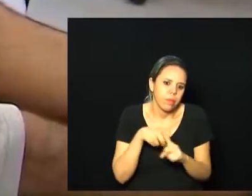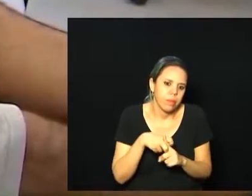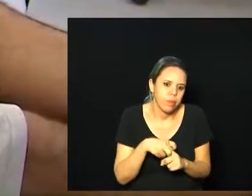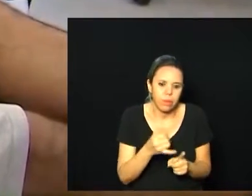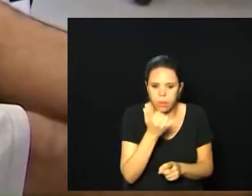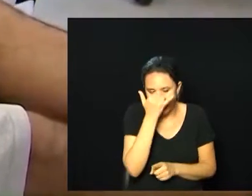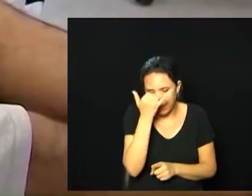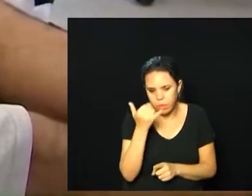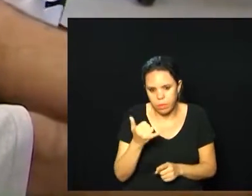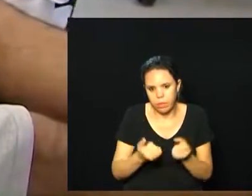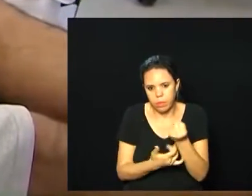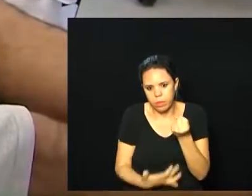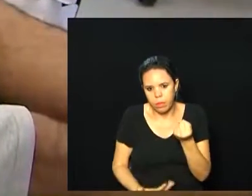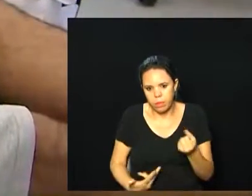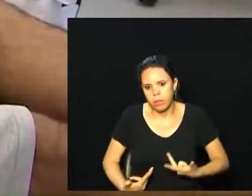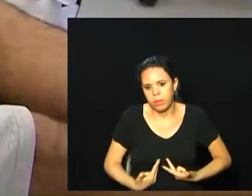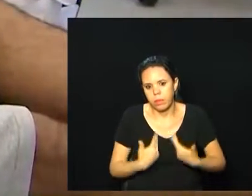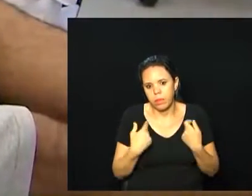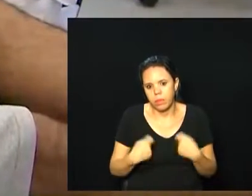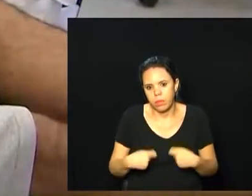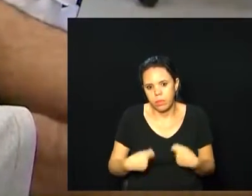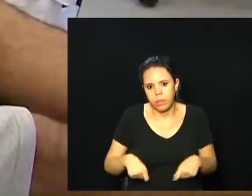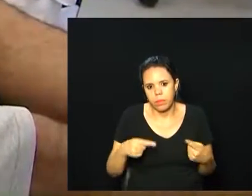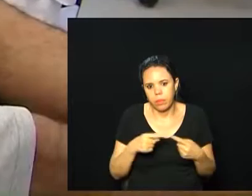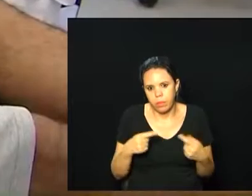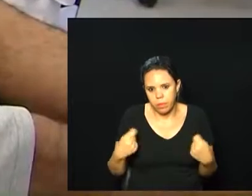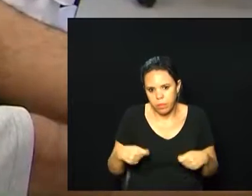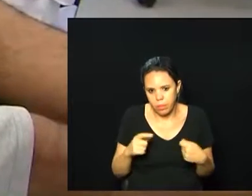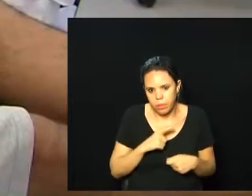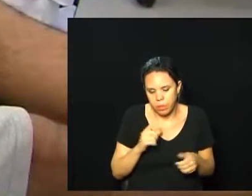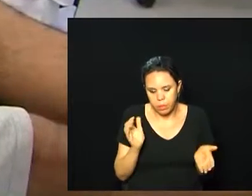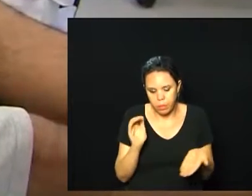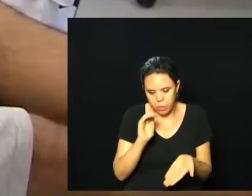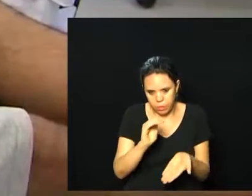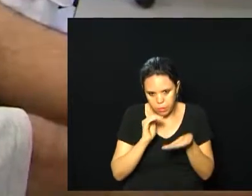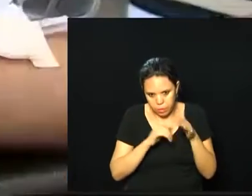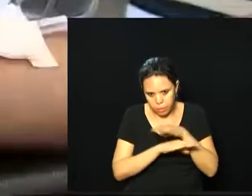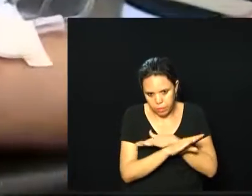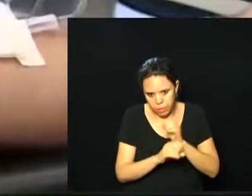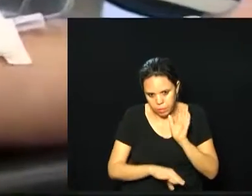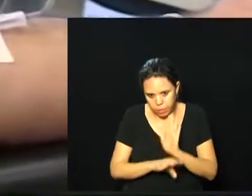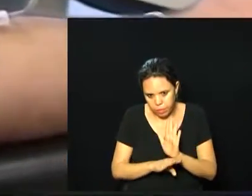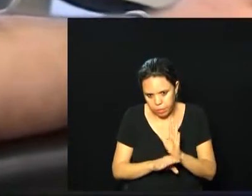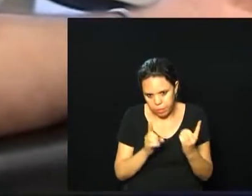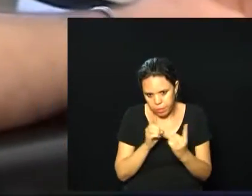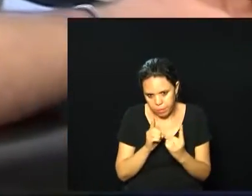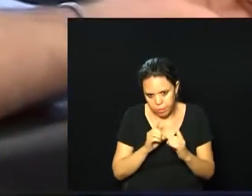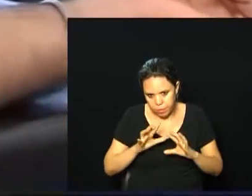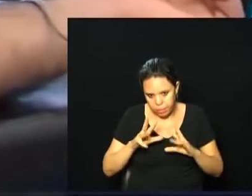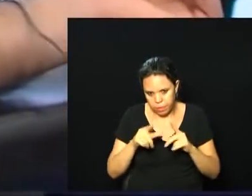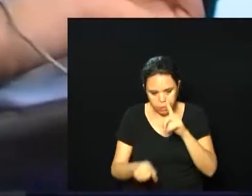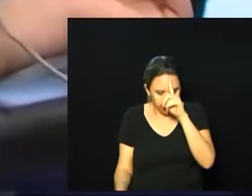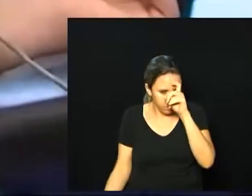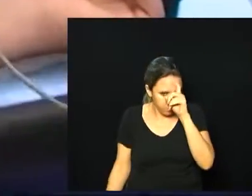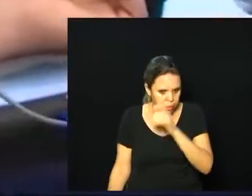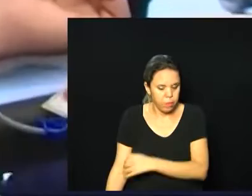acidentes, de transfusões serem necessárias, e a gente precisa ter um mínimo de estoque para poder atender todos os